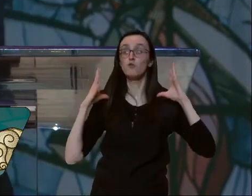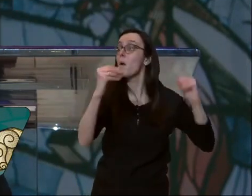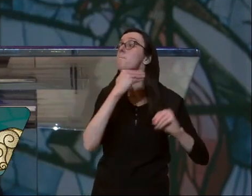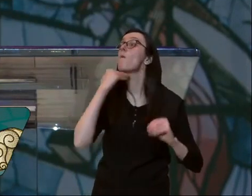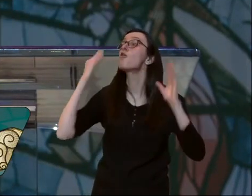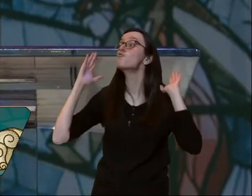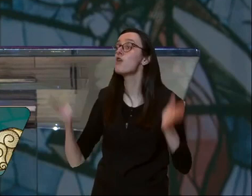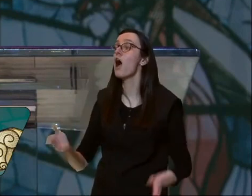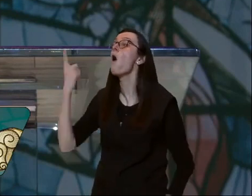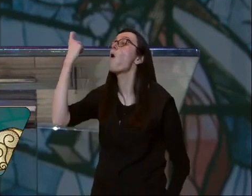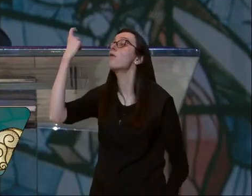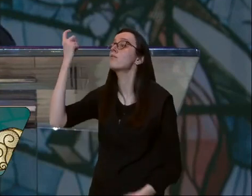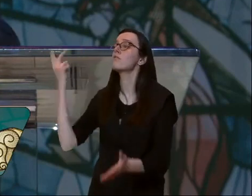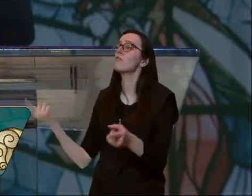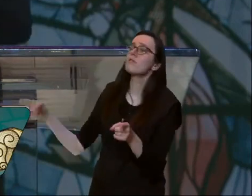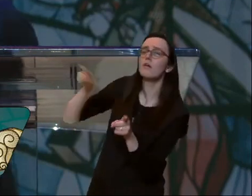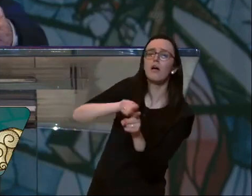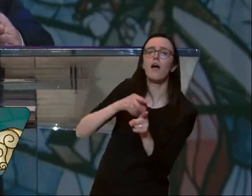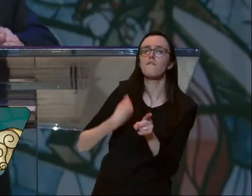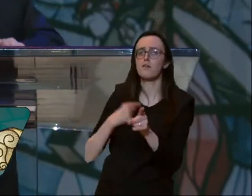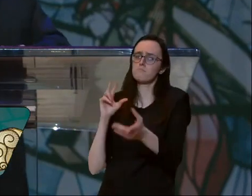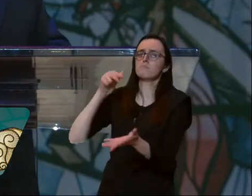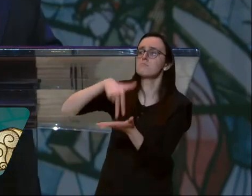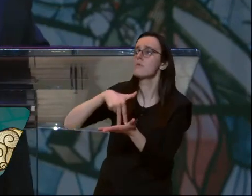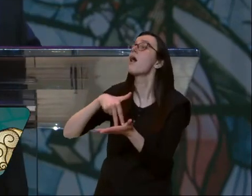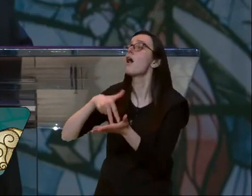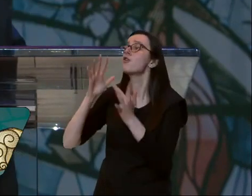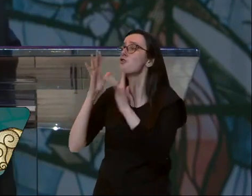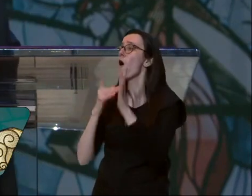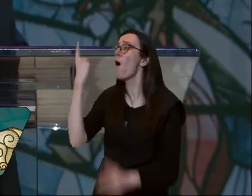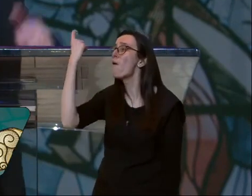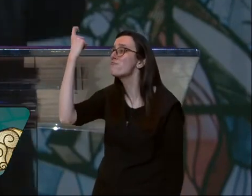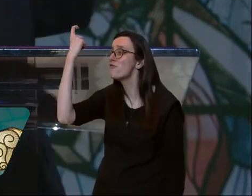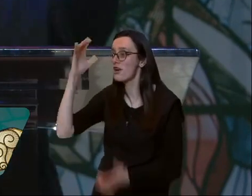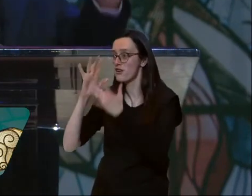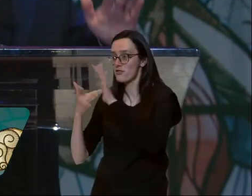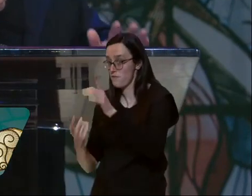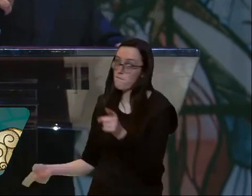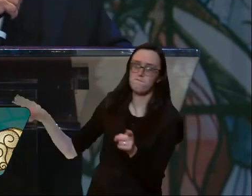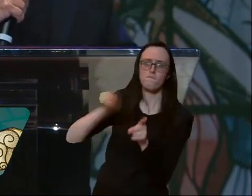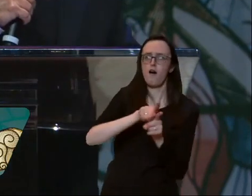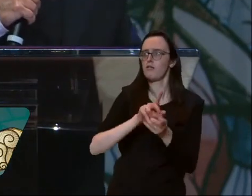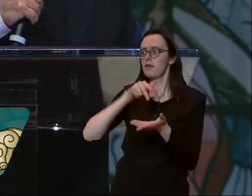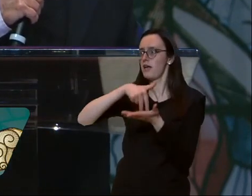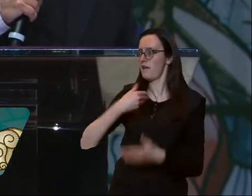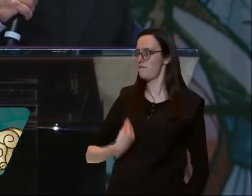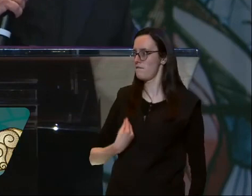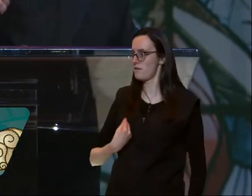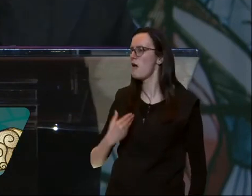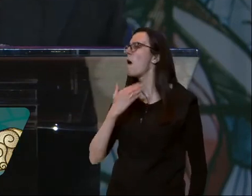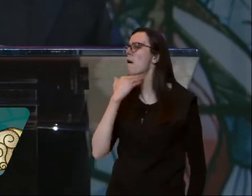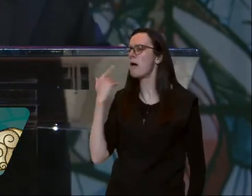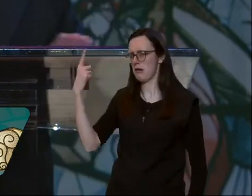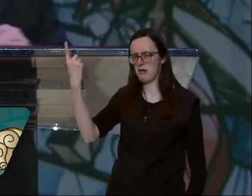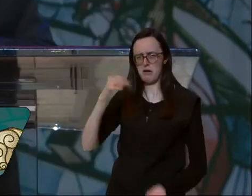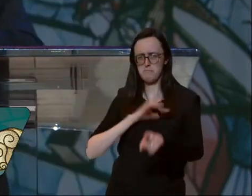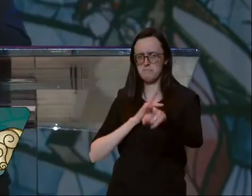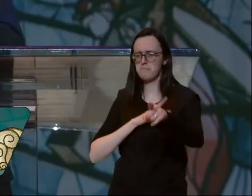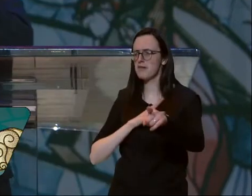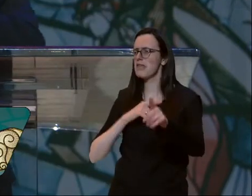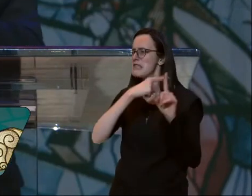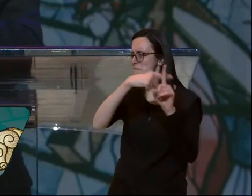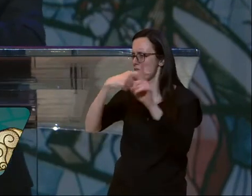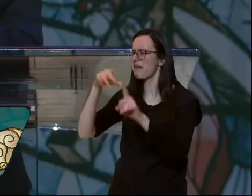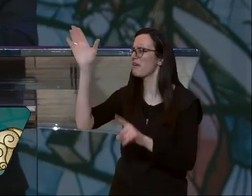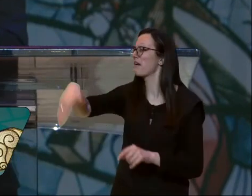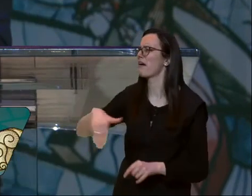morreram, não ressuscitaram. O morto não pode fazer nada por mim, nem dá susto. Tem gente que tem medo de